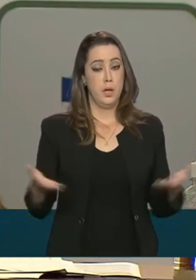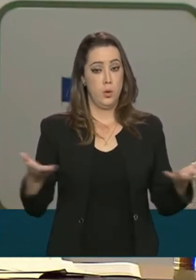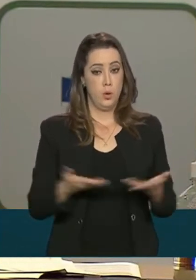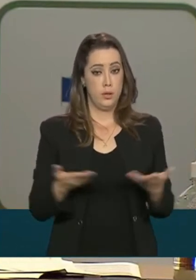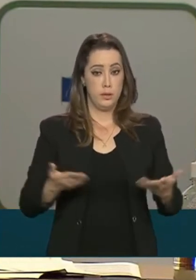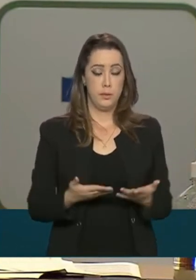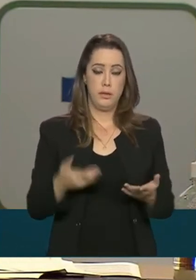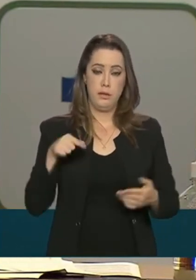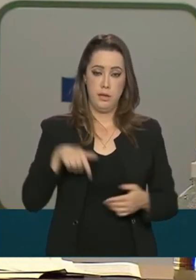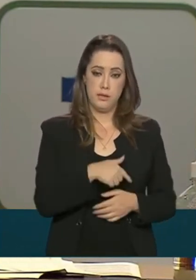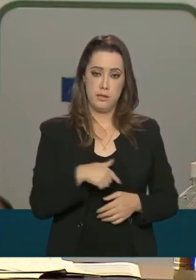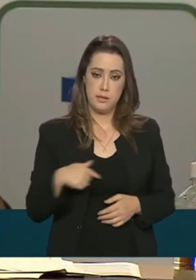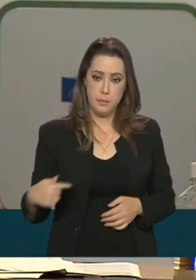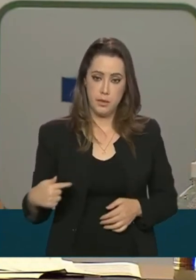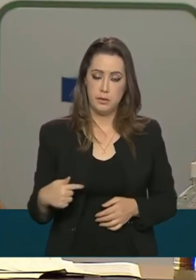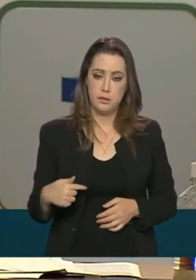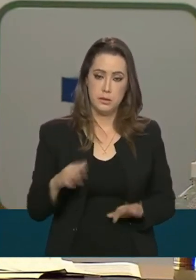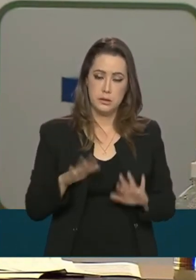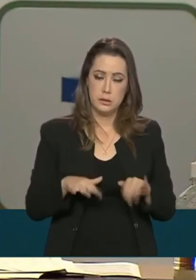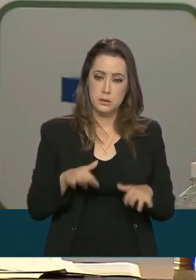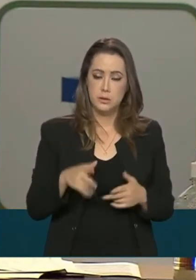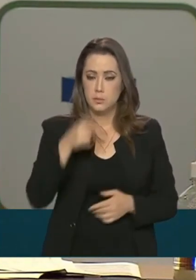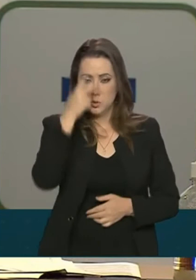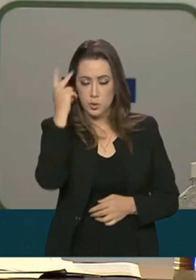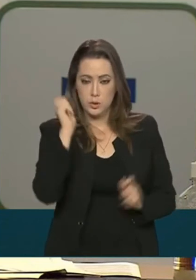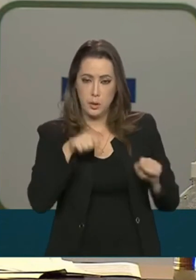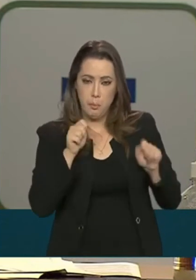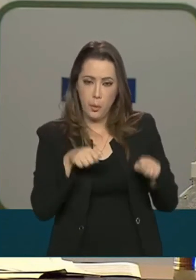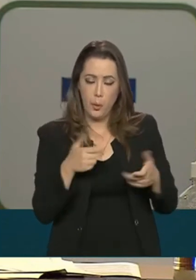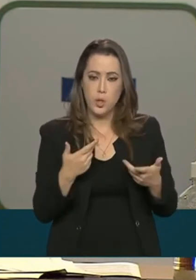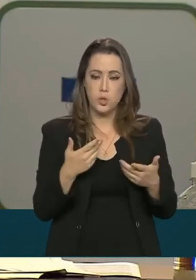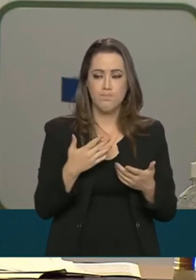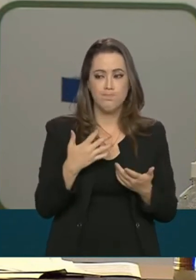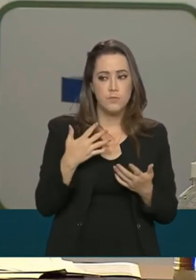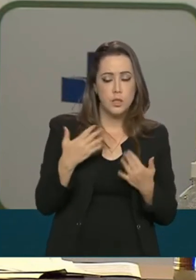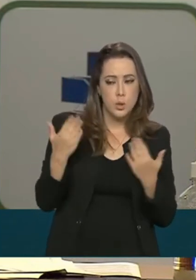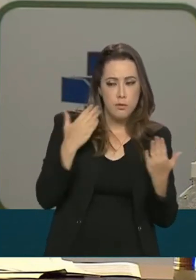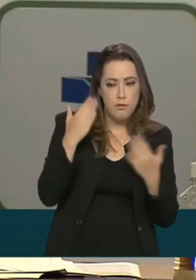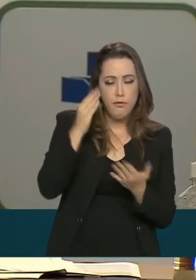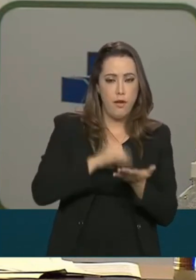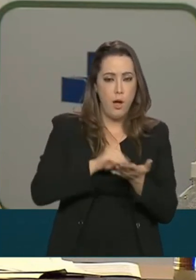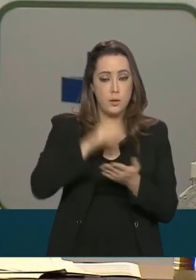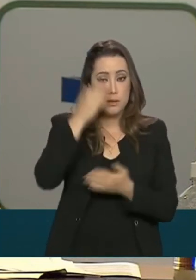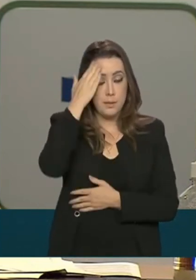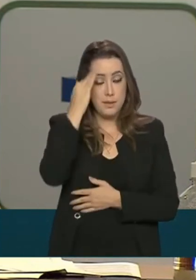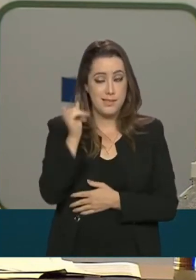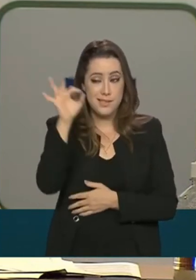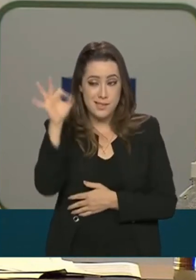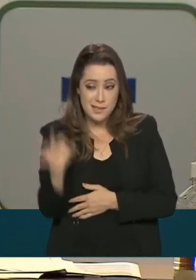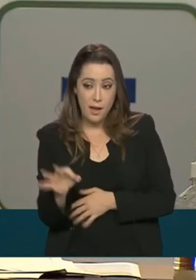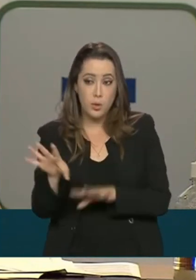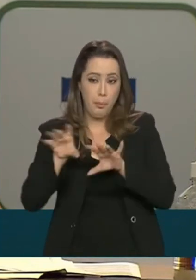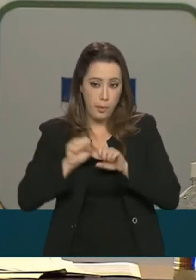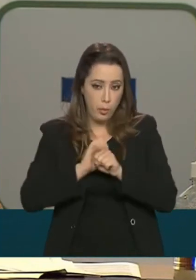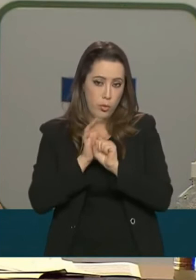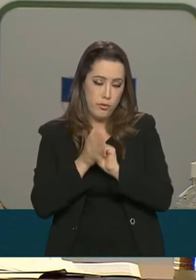essa semana, né, que alguns casos suspeitos e confirmados de Covid-19 em profissionais de saúde